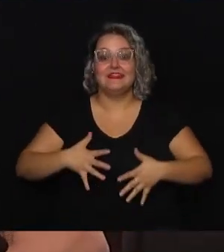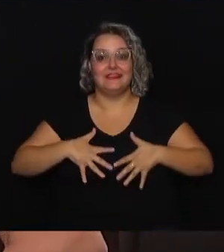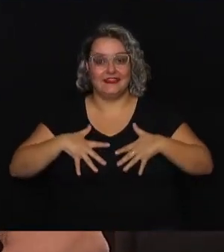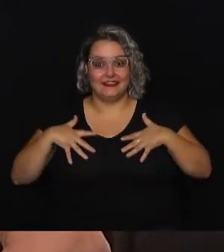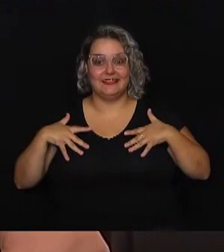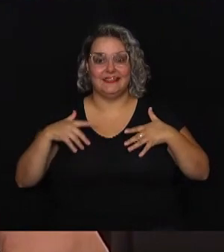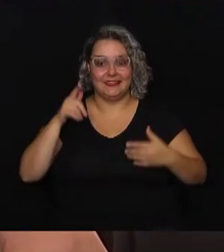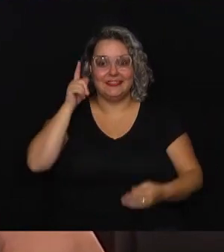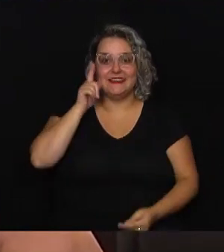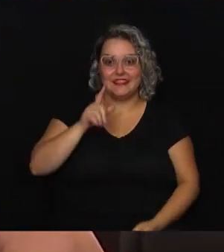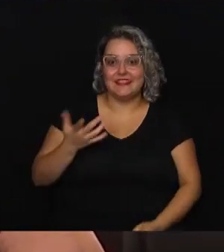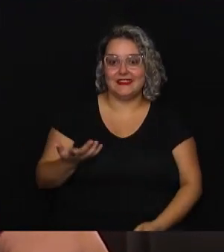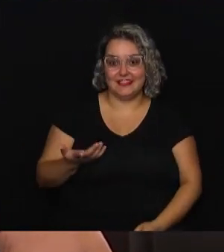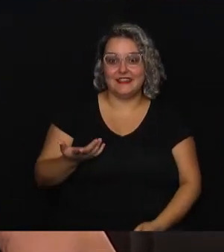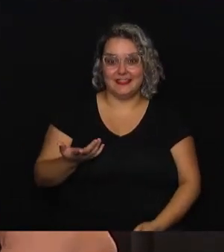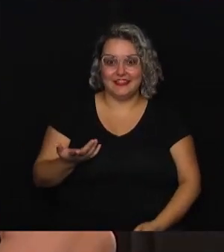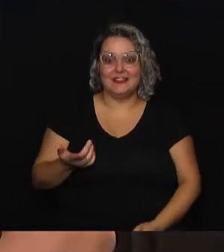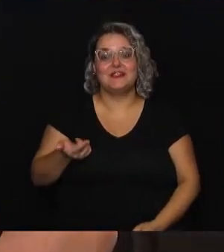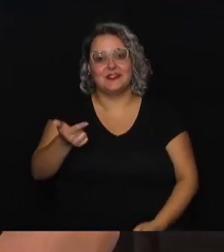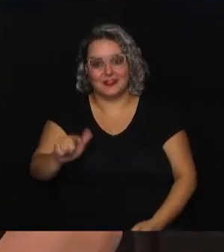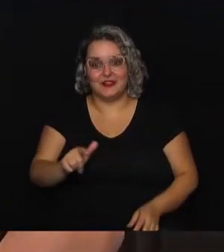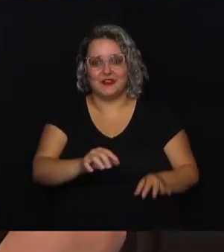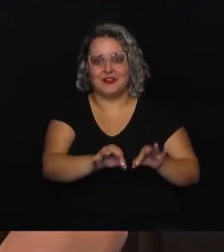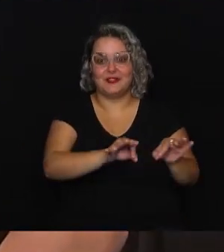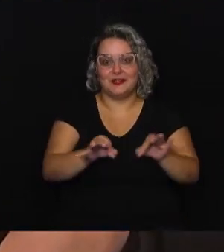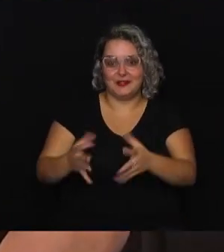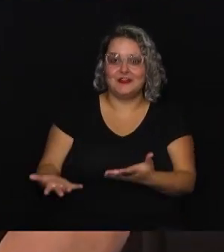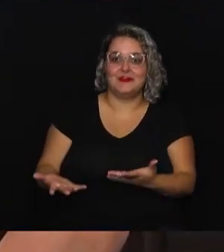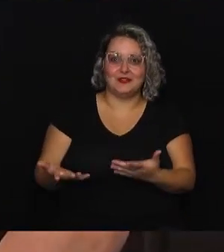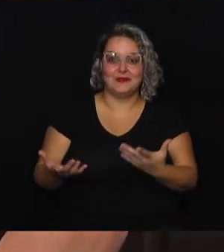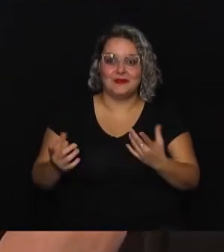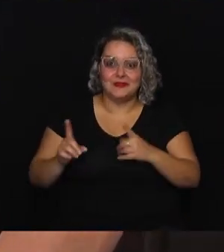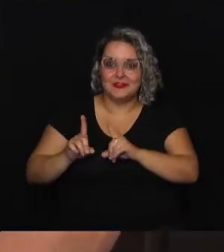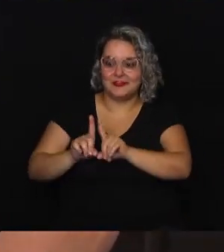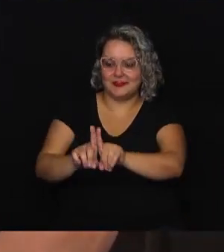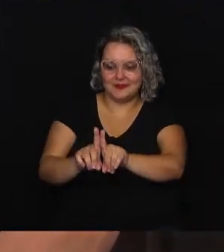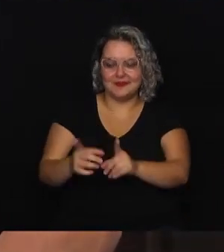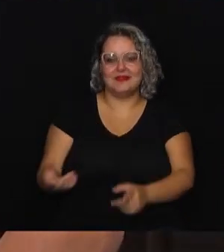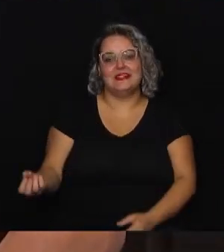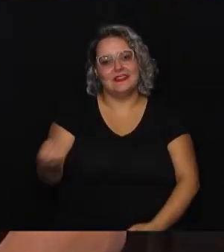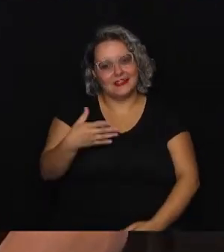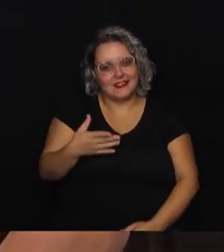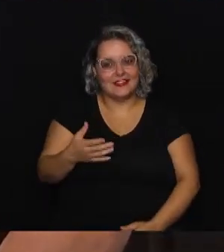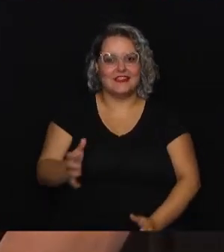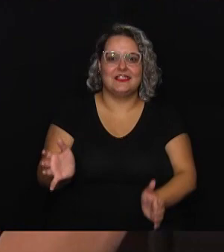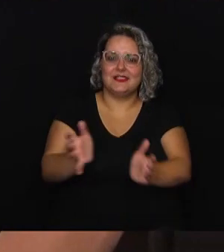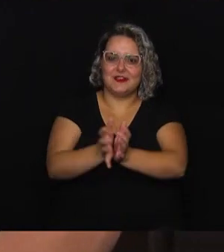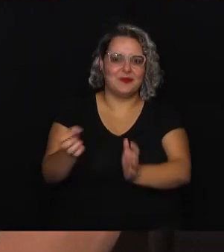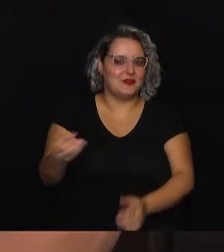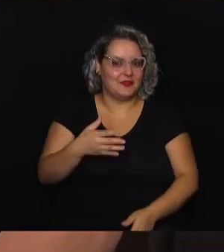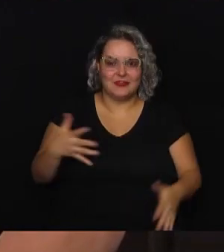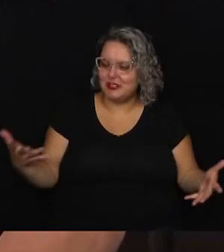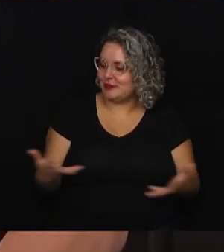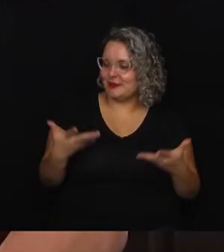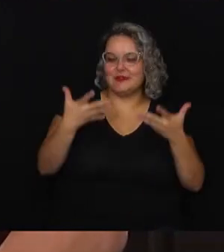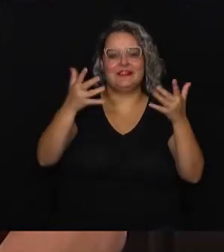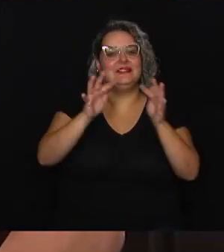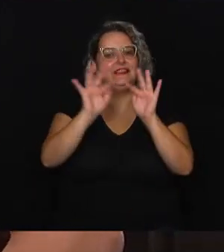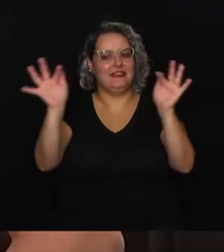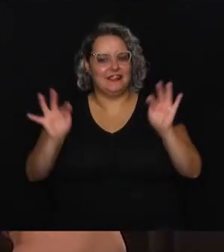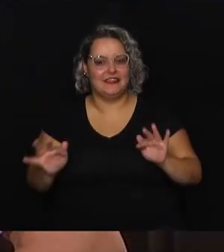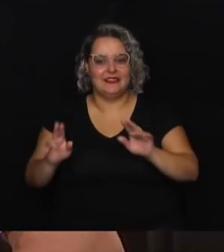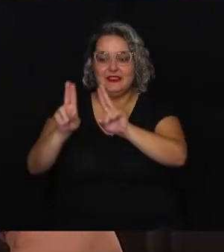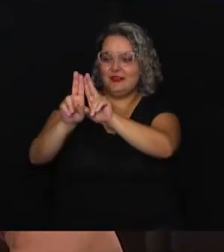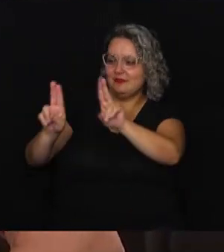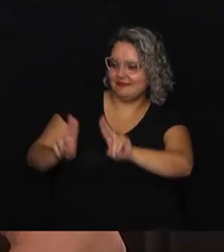gente conseguir manter o projeto, é uma parceira nova, time novo, gás novo, a gente está feliz que a Unimed